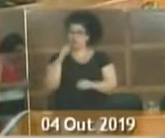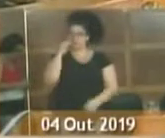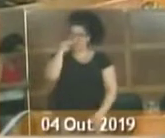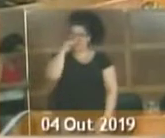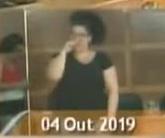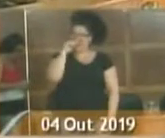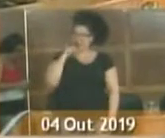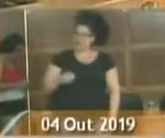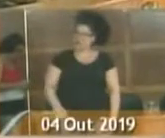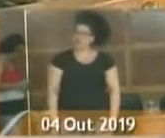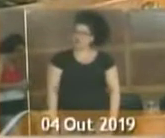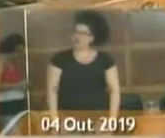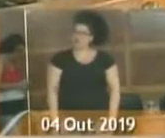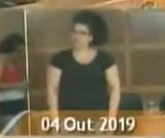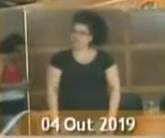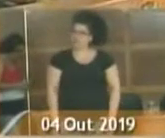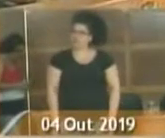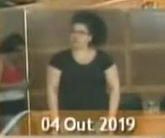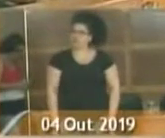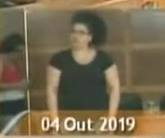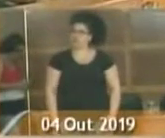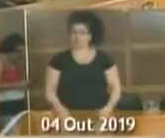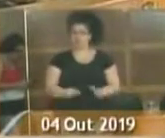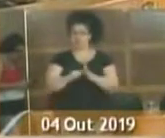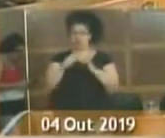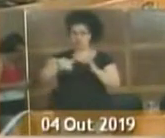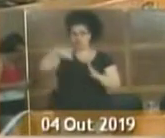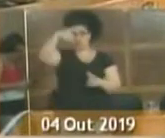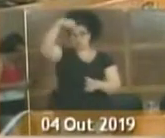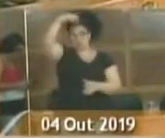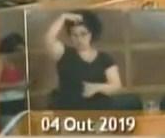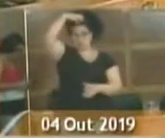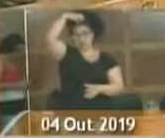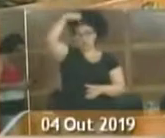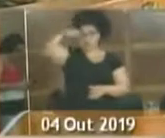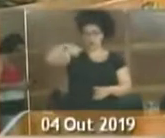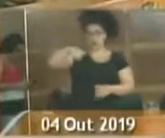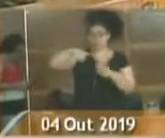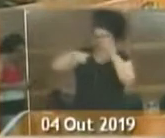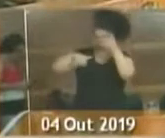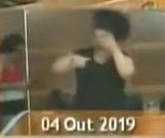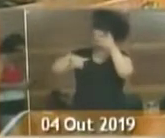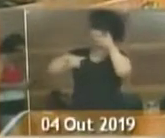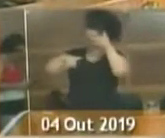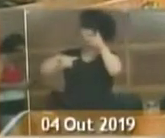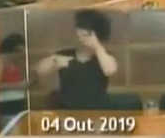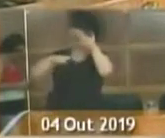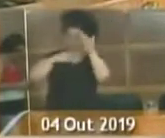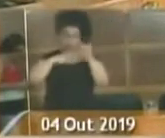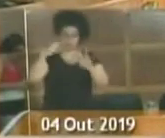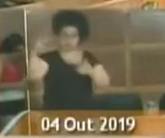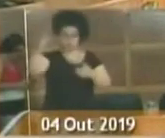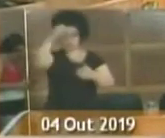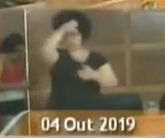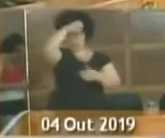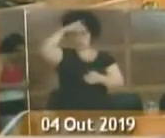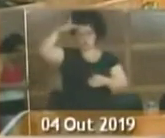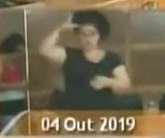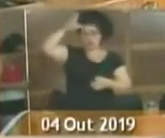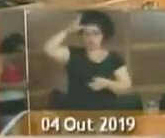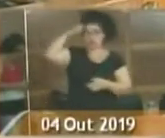nosso município existe um prefeito, um governo, um executivo com um